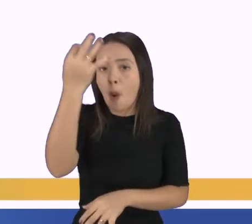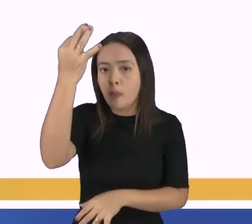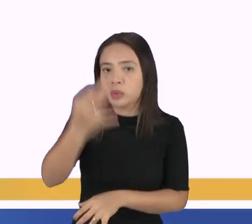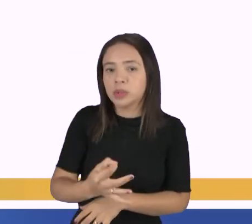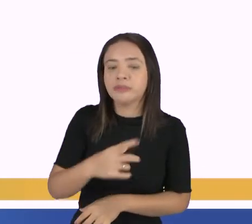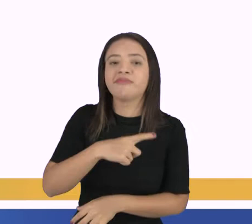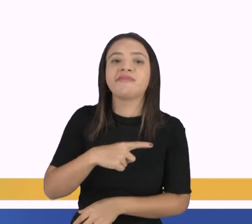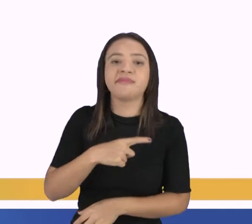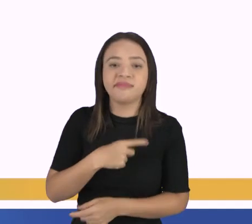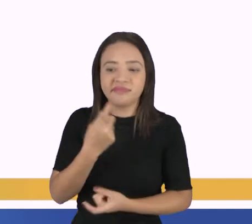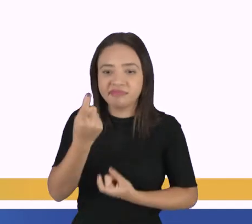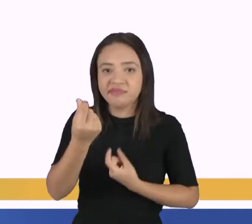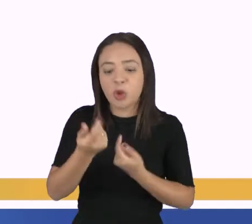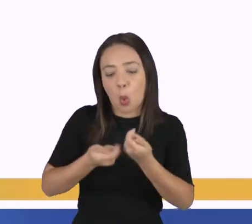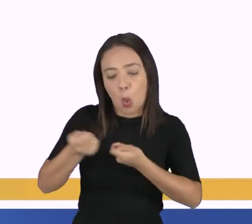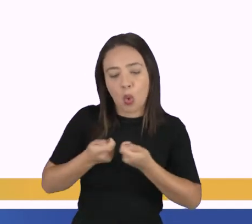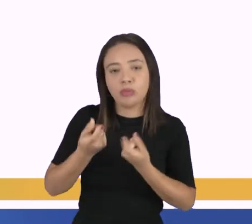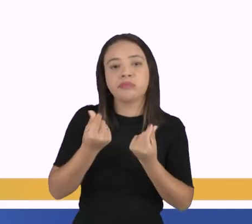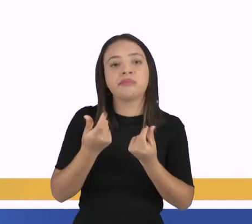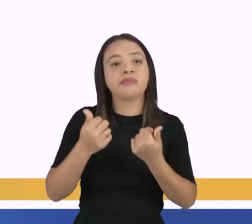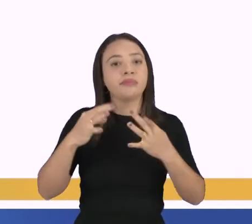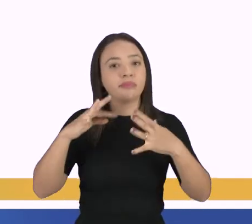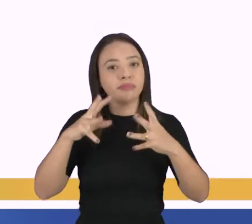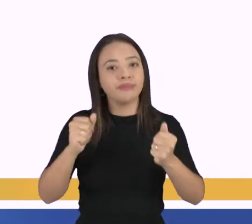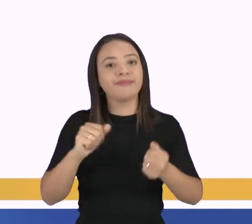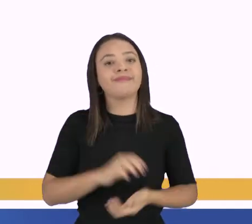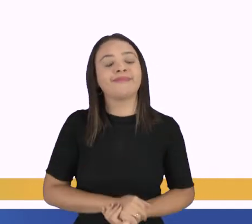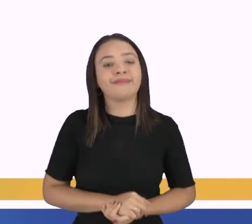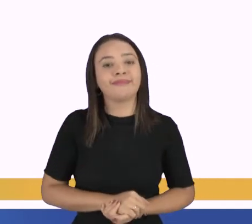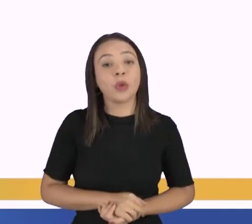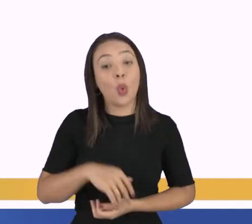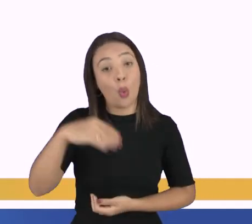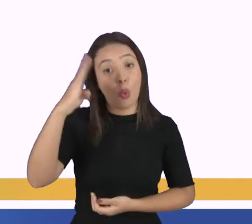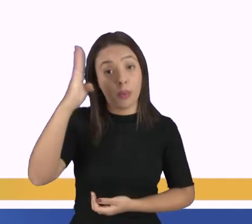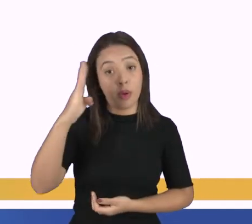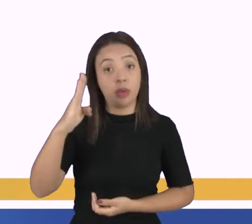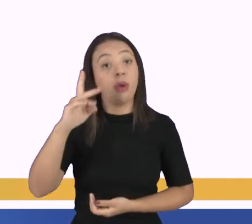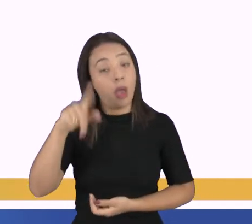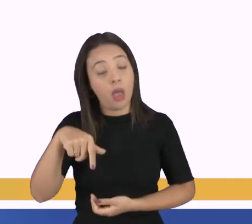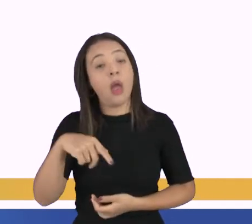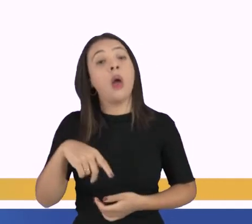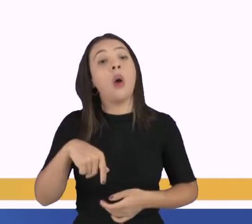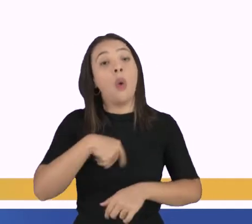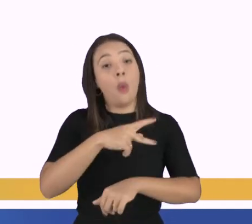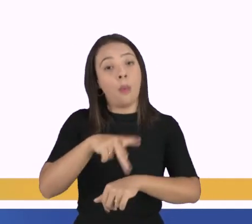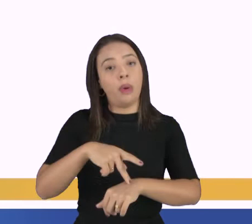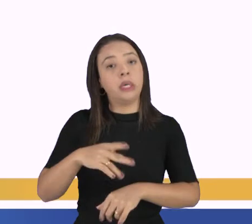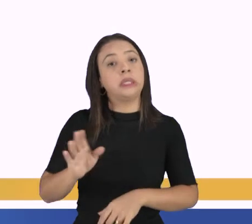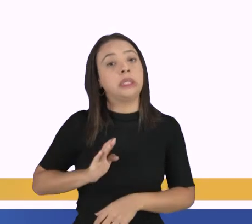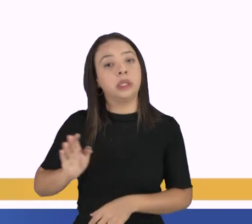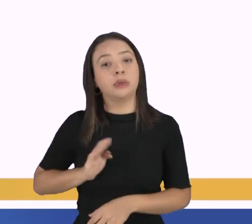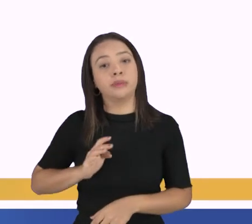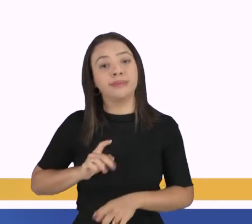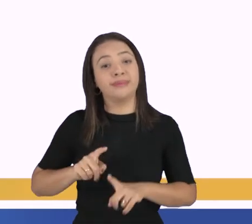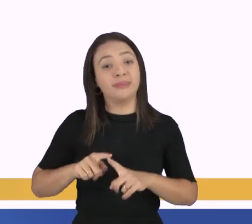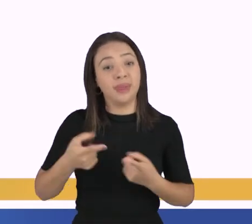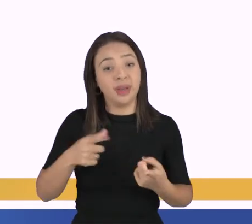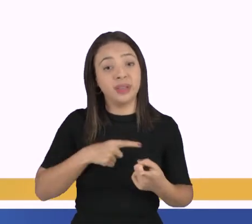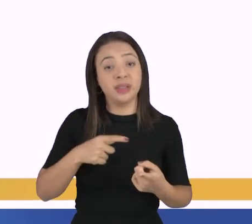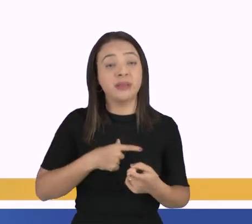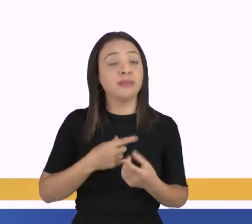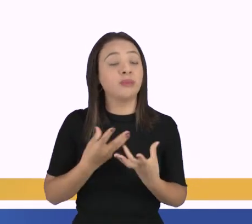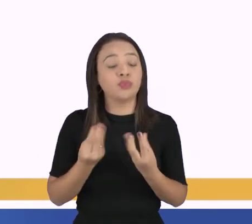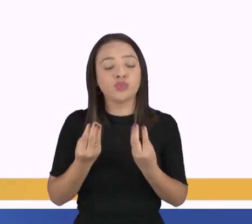essas riquezas. Por isso que diz que o Brasil é um país rico, mas com muitos pobres, né? Tem tudo para ter uma boa